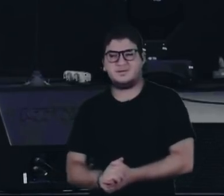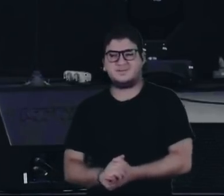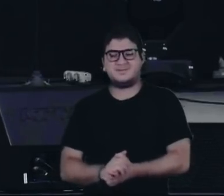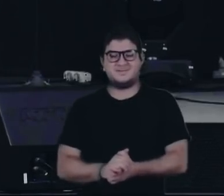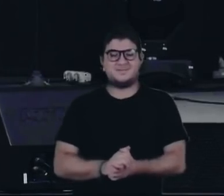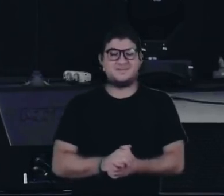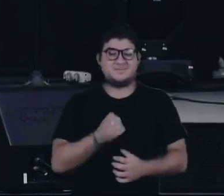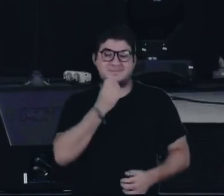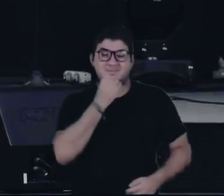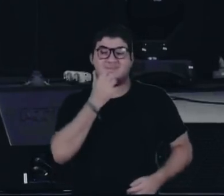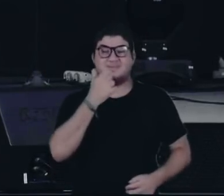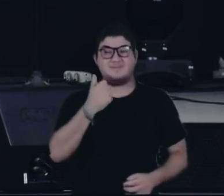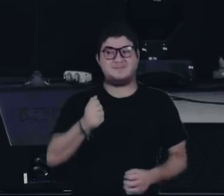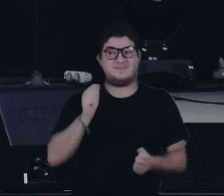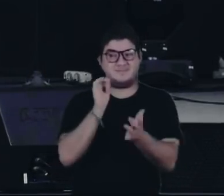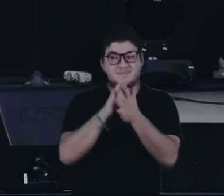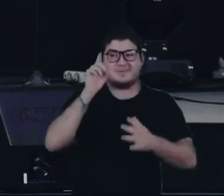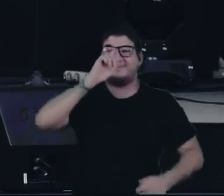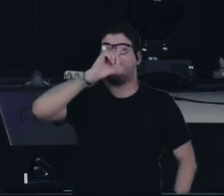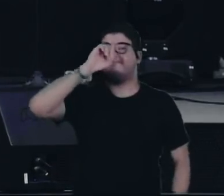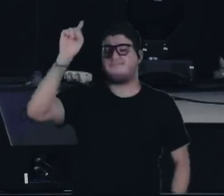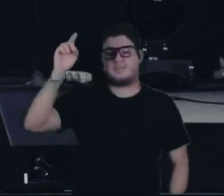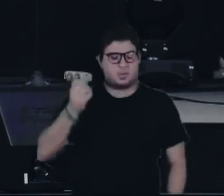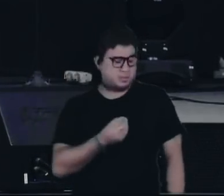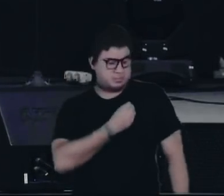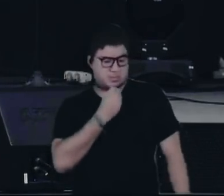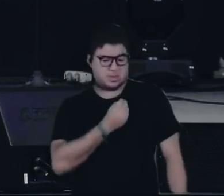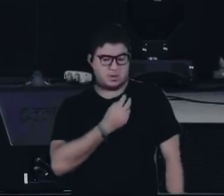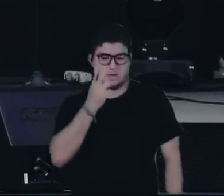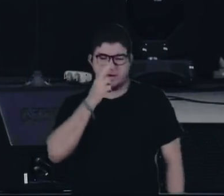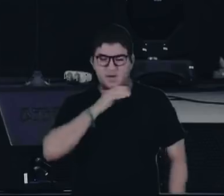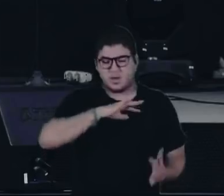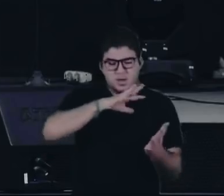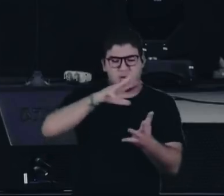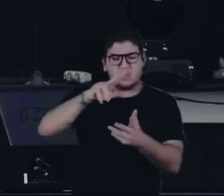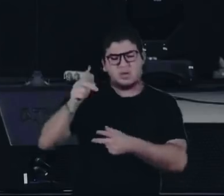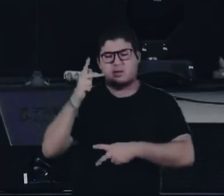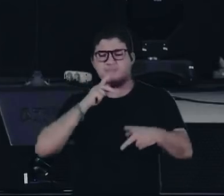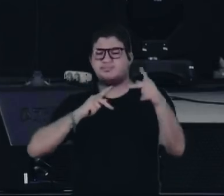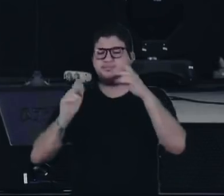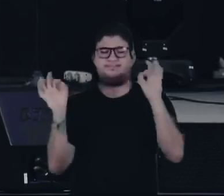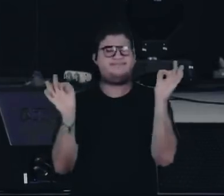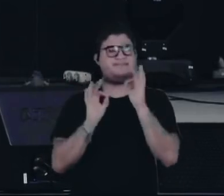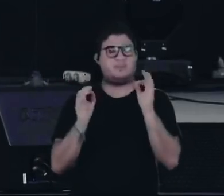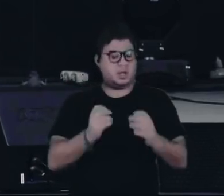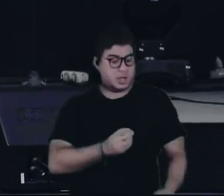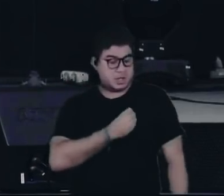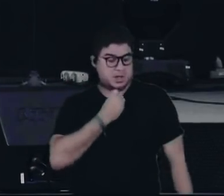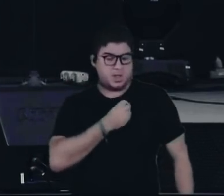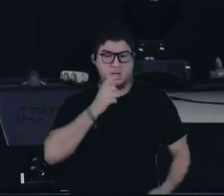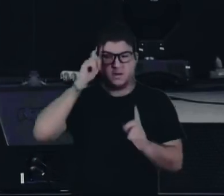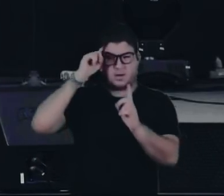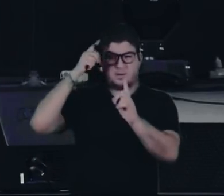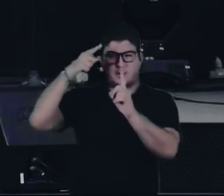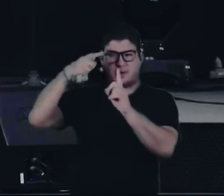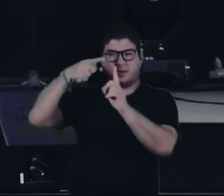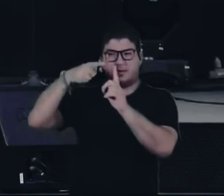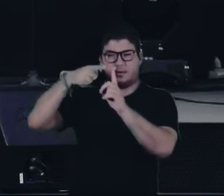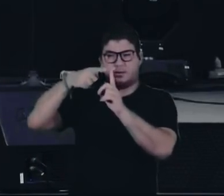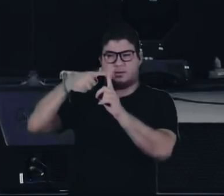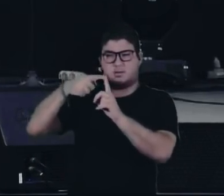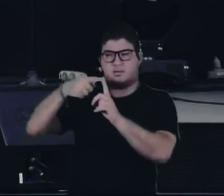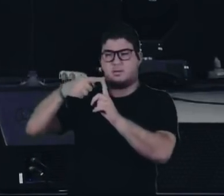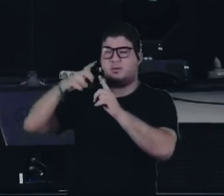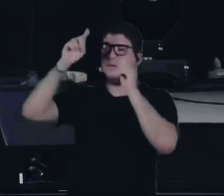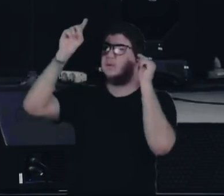Mas ainda bem, glória a Deus, que nós não vivemos pelo que o mundo prega, nós vivemos por princípios